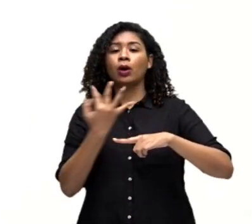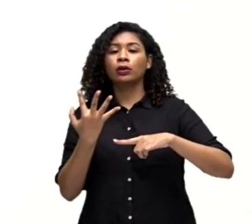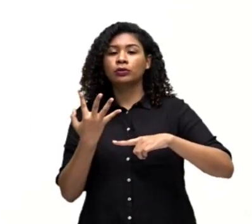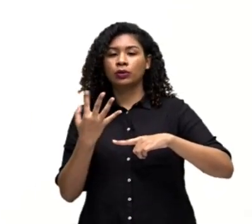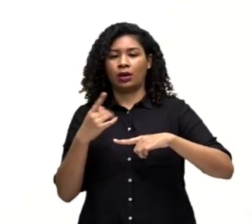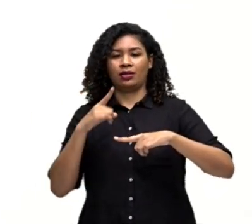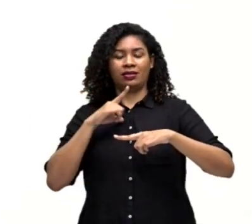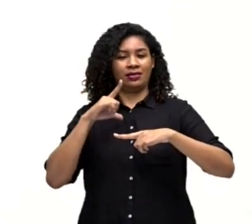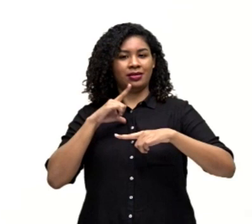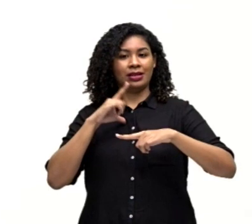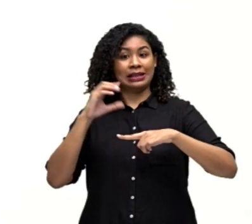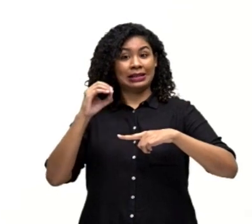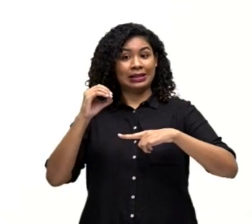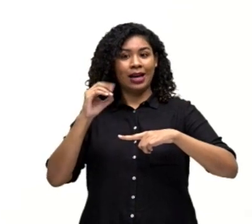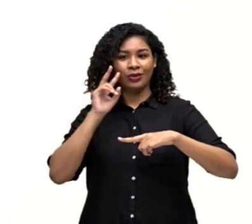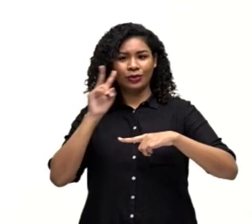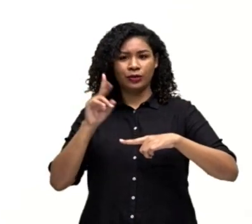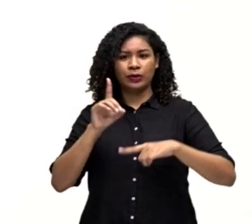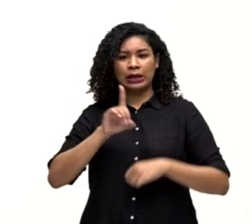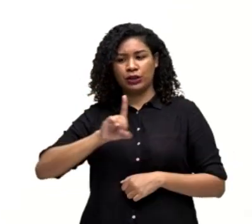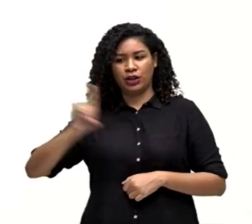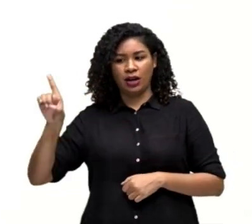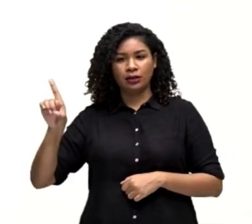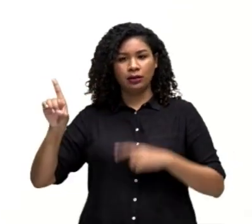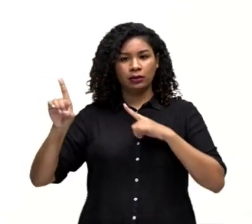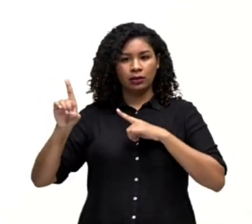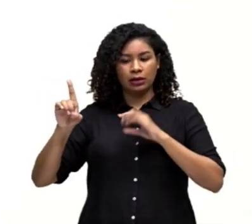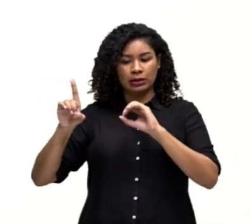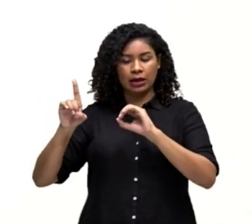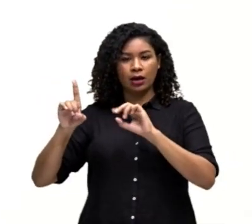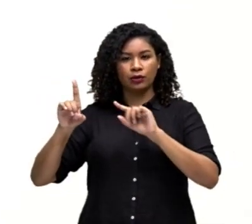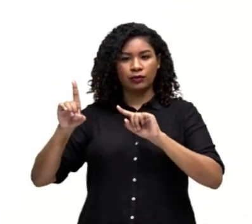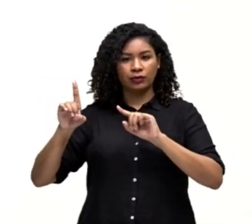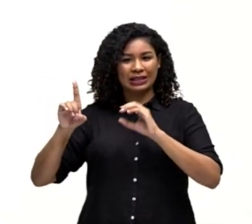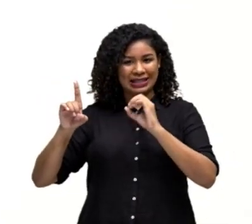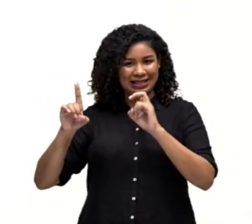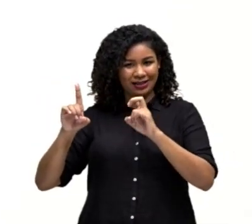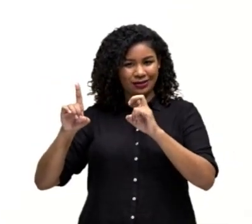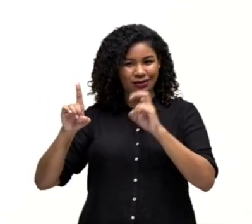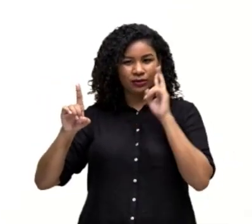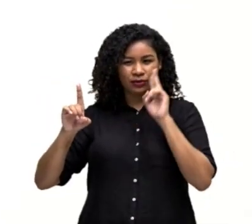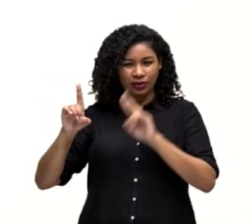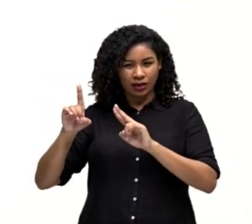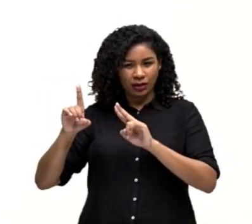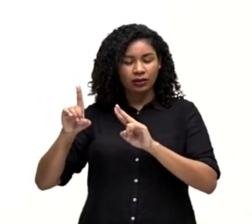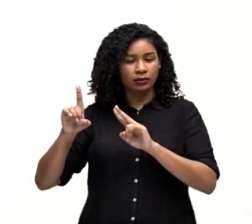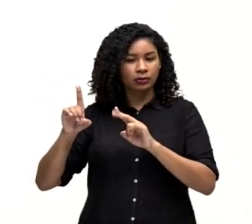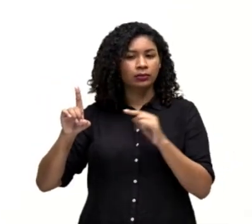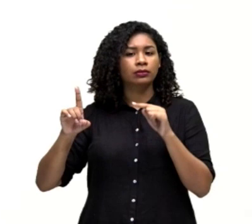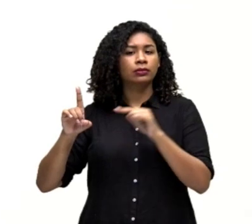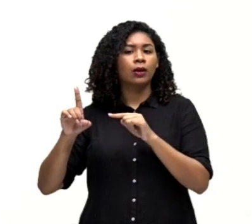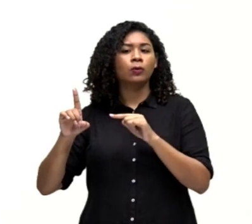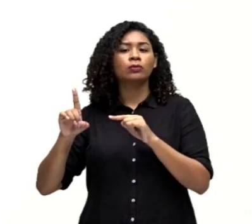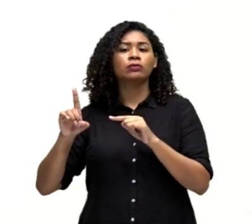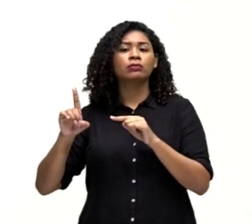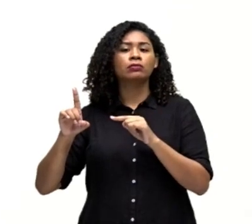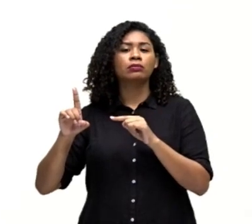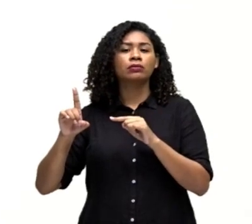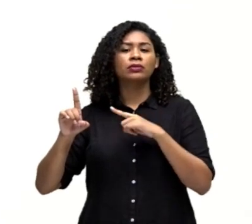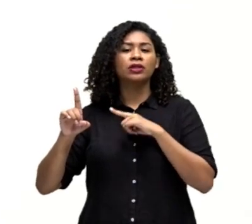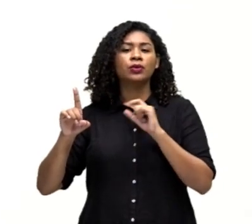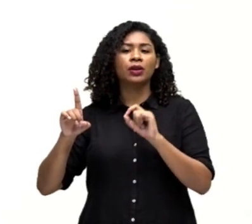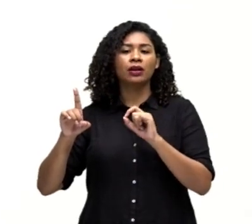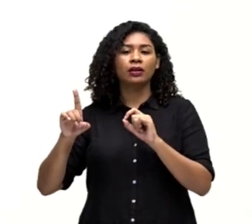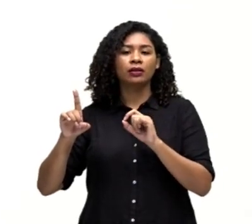parte decimal. E nesse caso, entre esse zero, tá? Reparem que nós temos